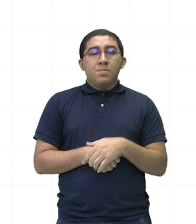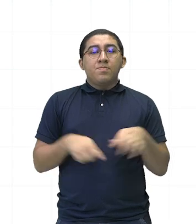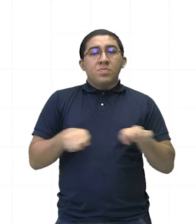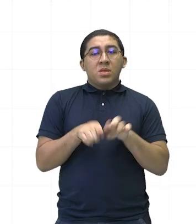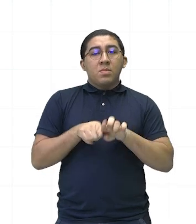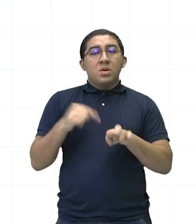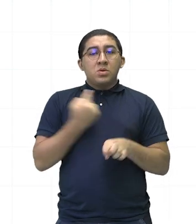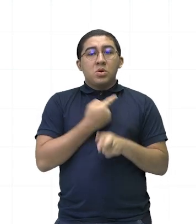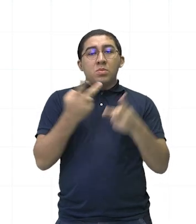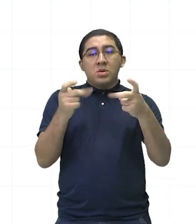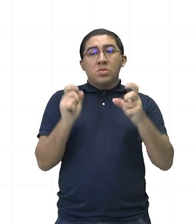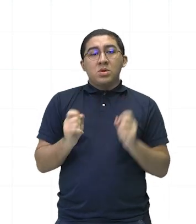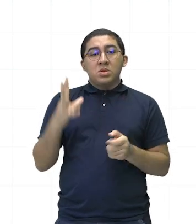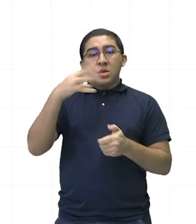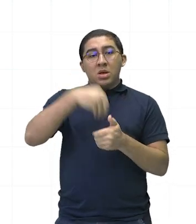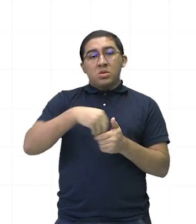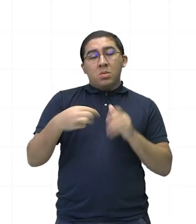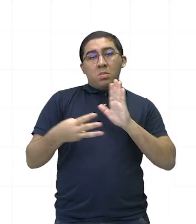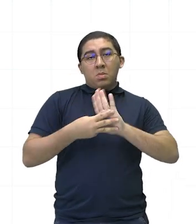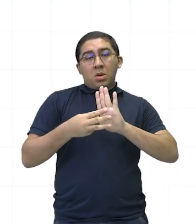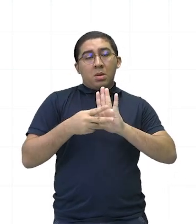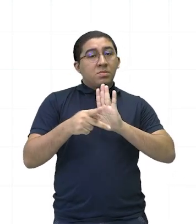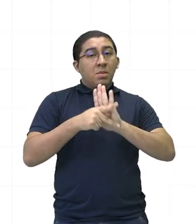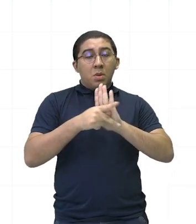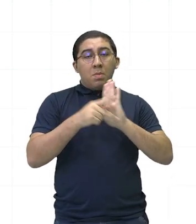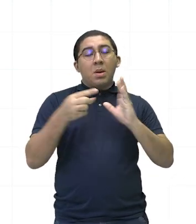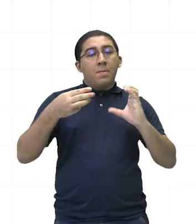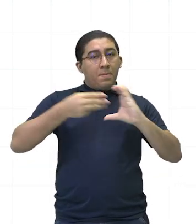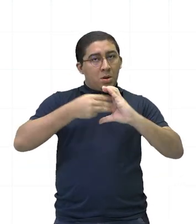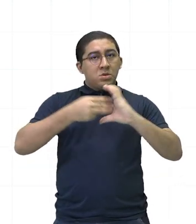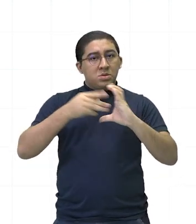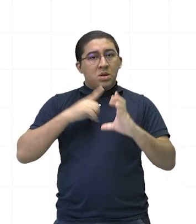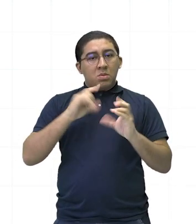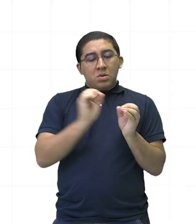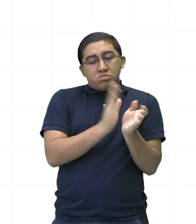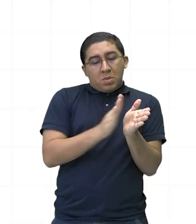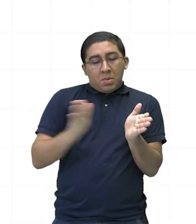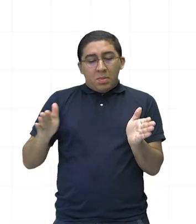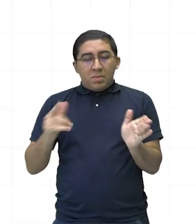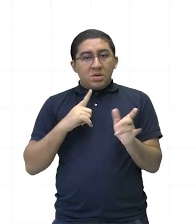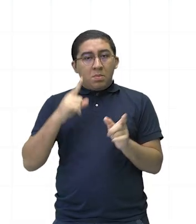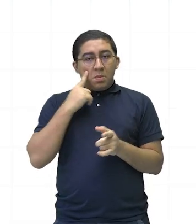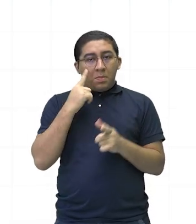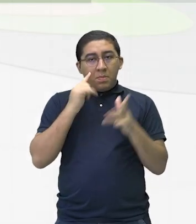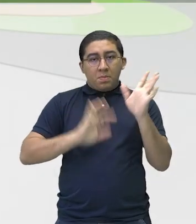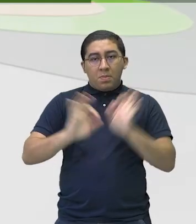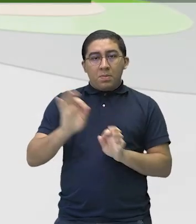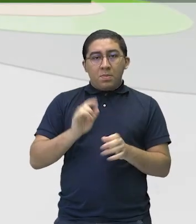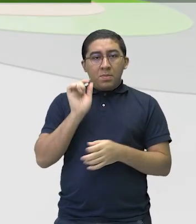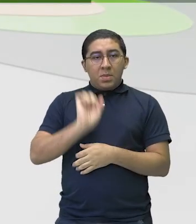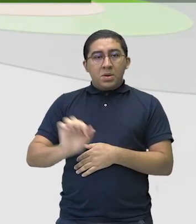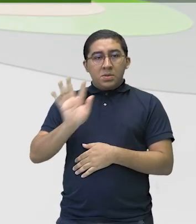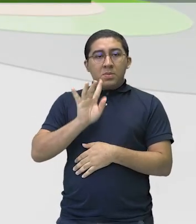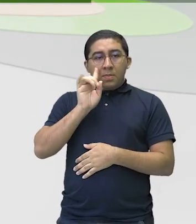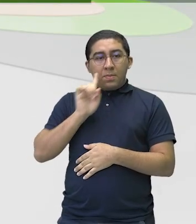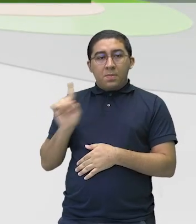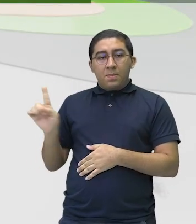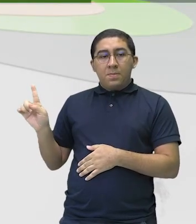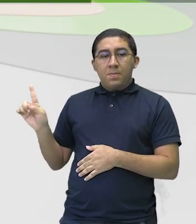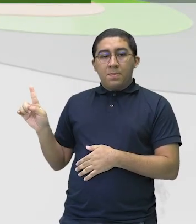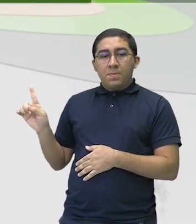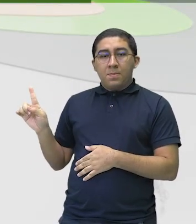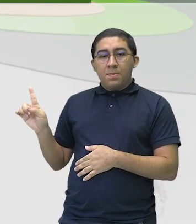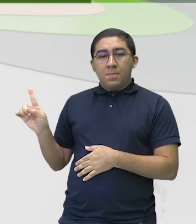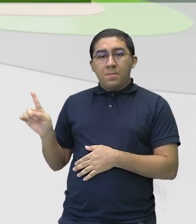vamos observar que dentro da meiose 1 nós temos subfases. Então, vejam só aqui na nossa imagem.